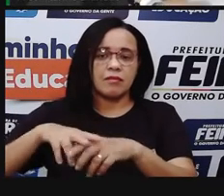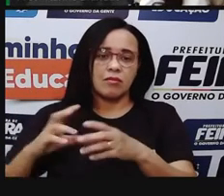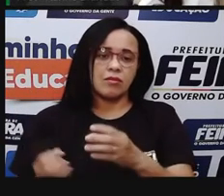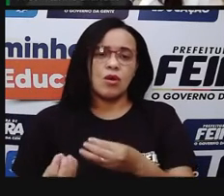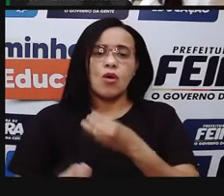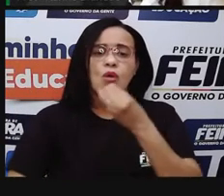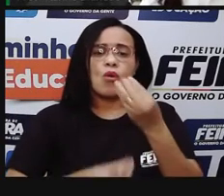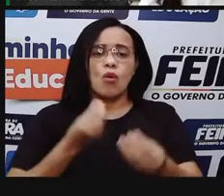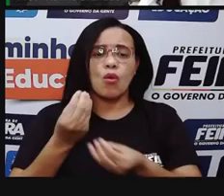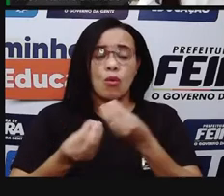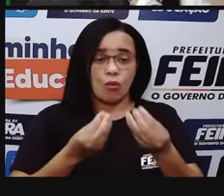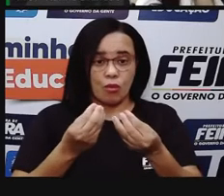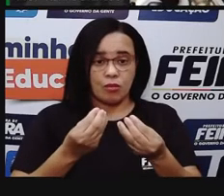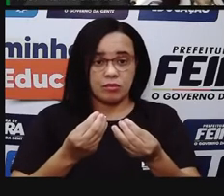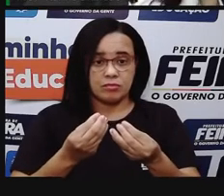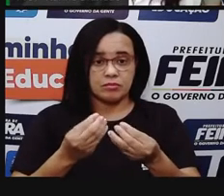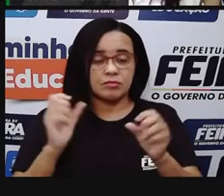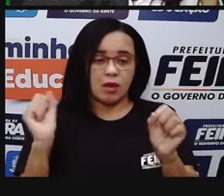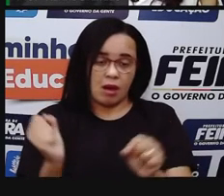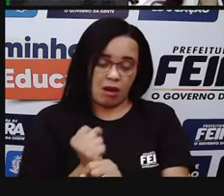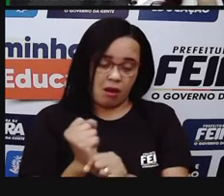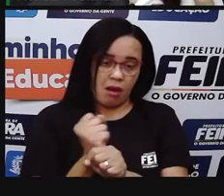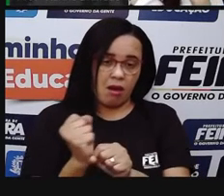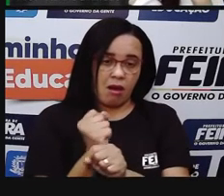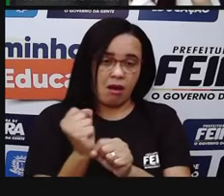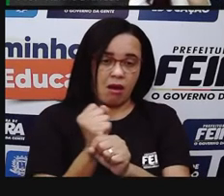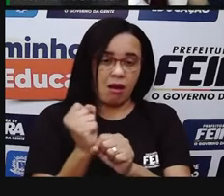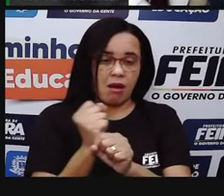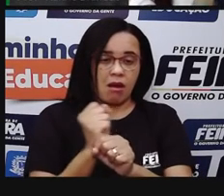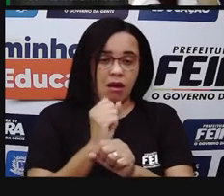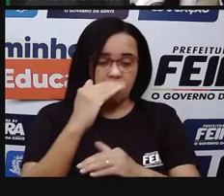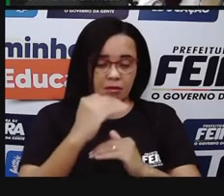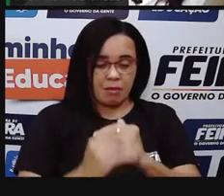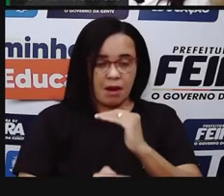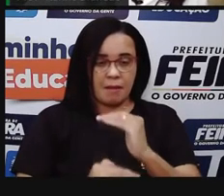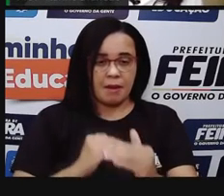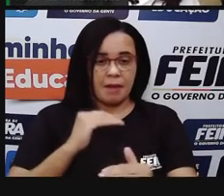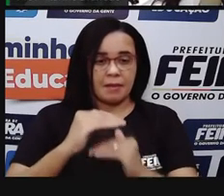longo do tempo, né? Então, o tempo ele vai ser um